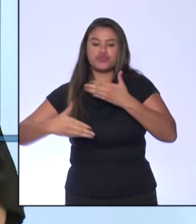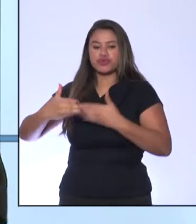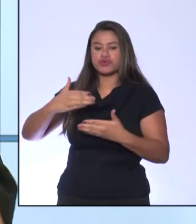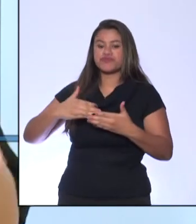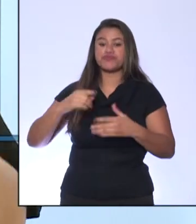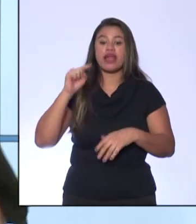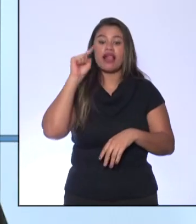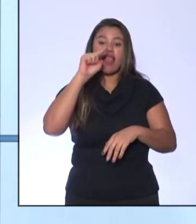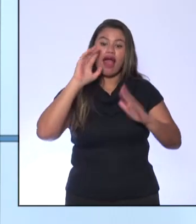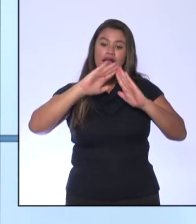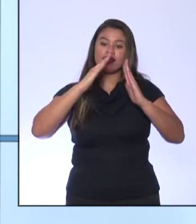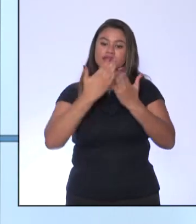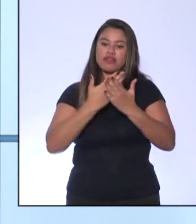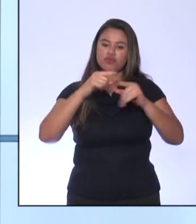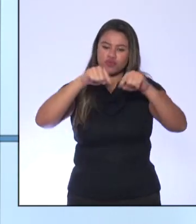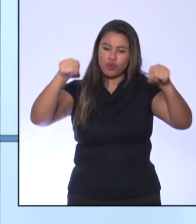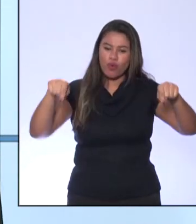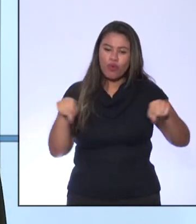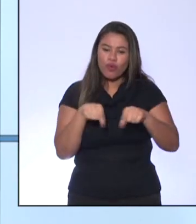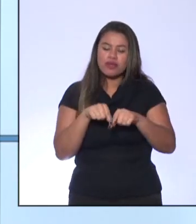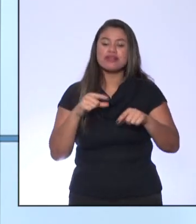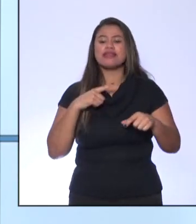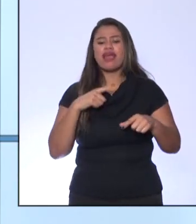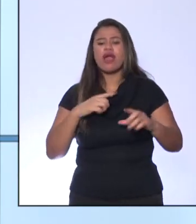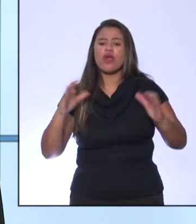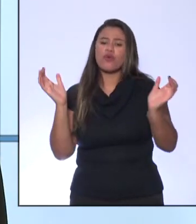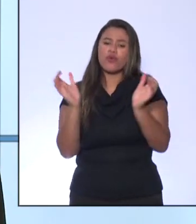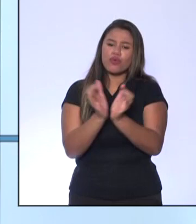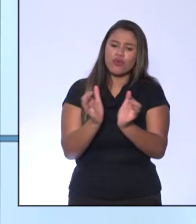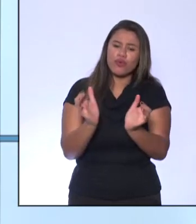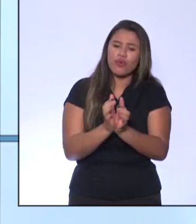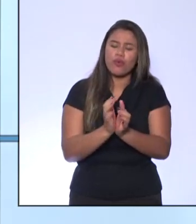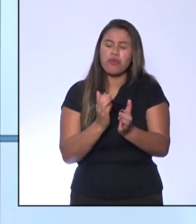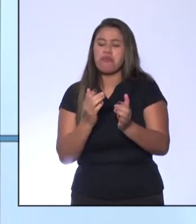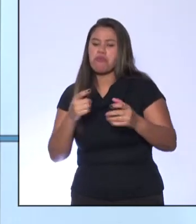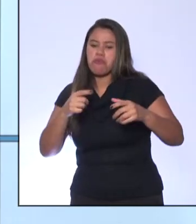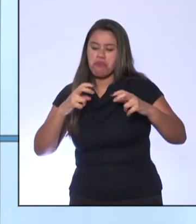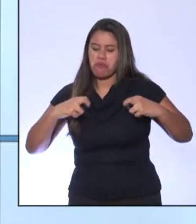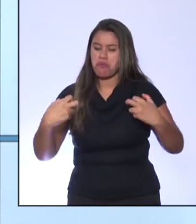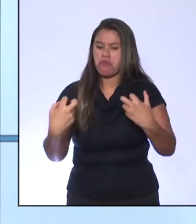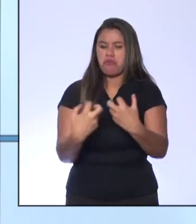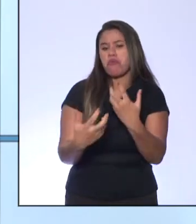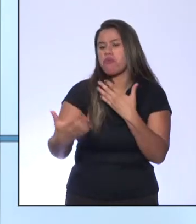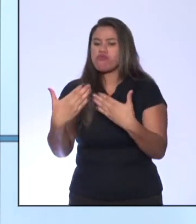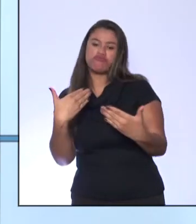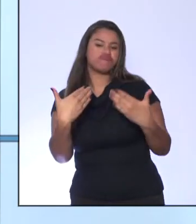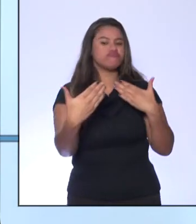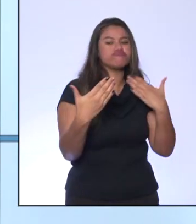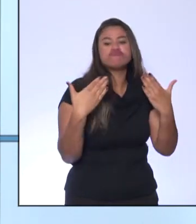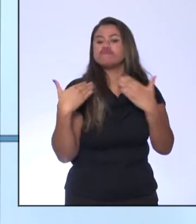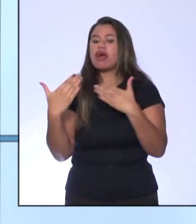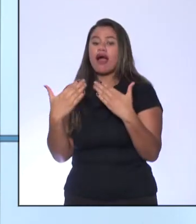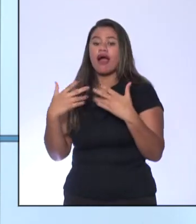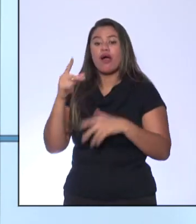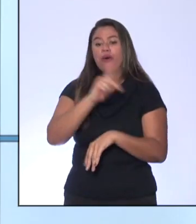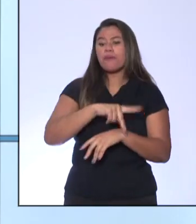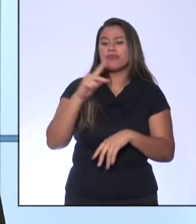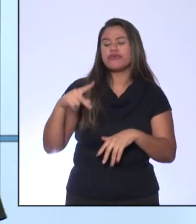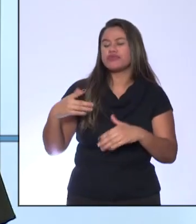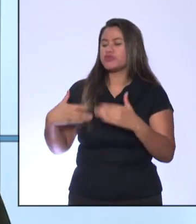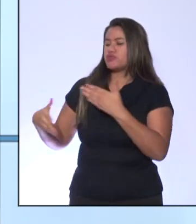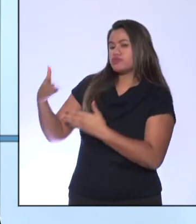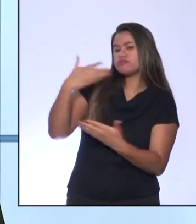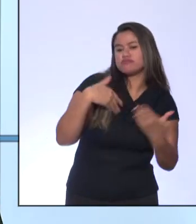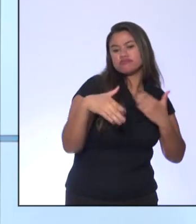existem muitas atividades em grupo, vocês conversam com os colegas, conversam com o professor, fazem